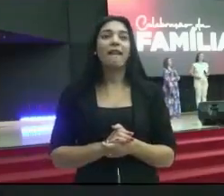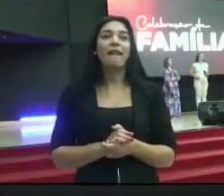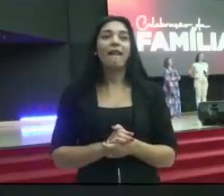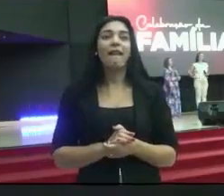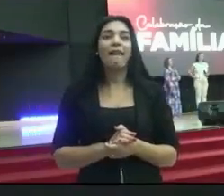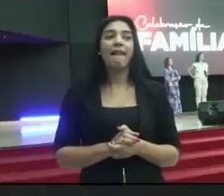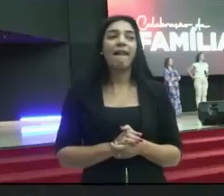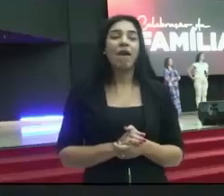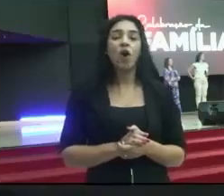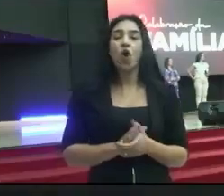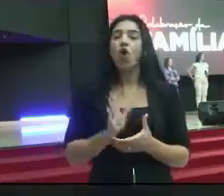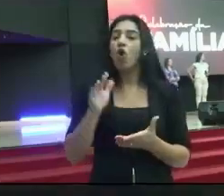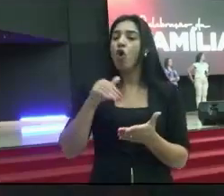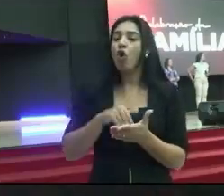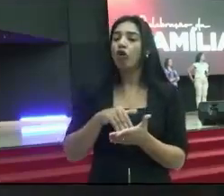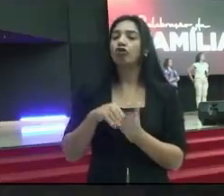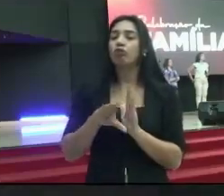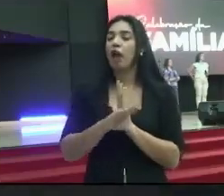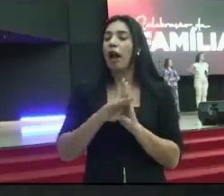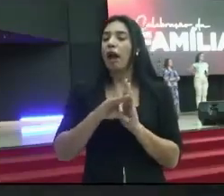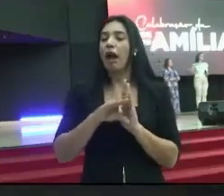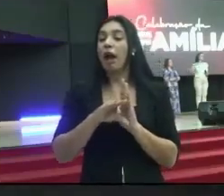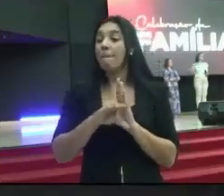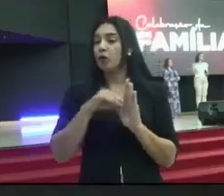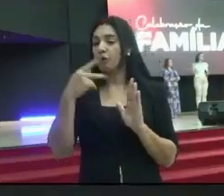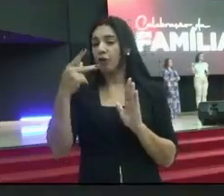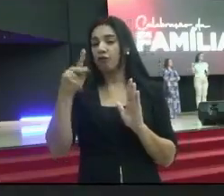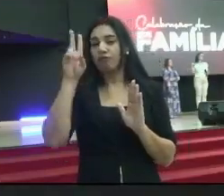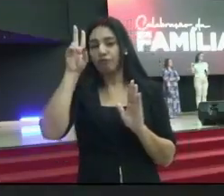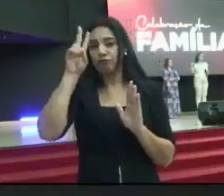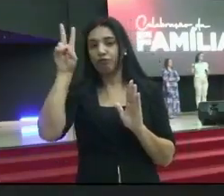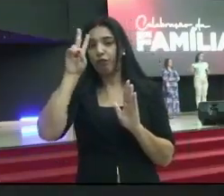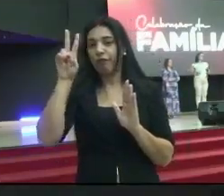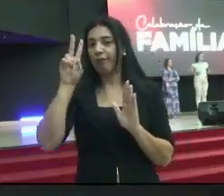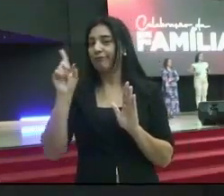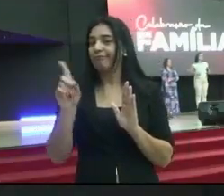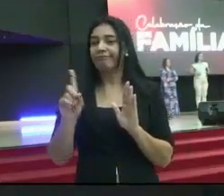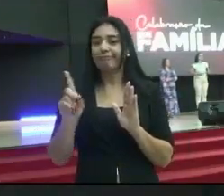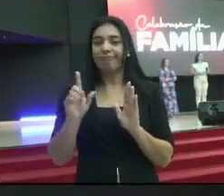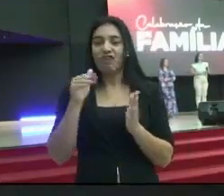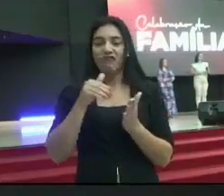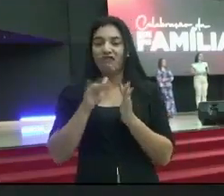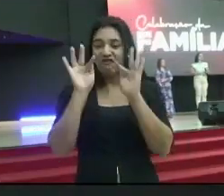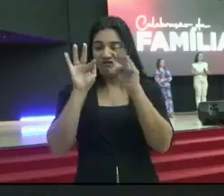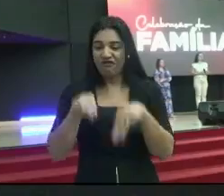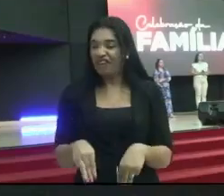Este não é o último capítulo da sua história.